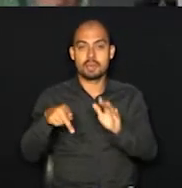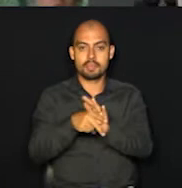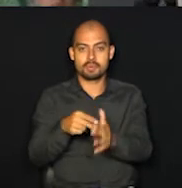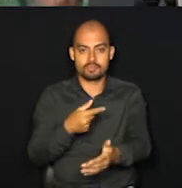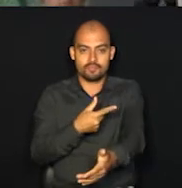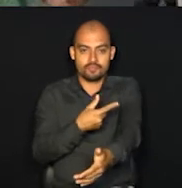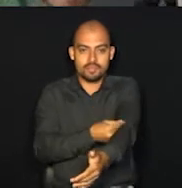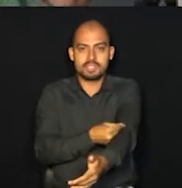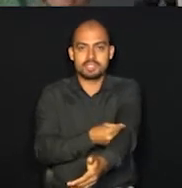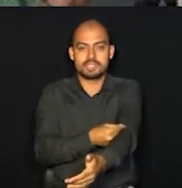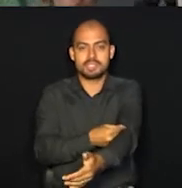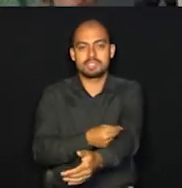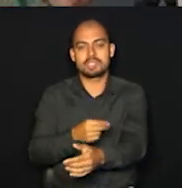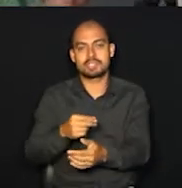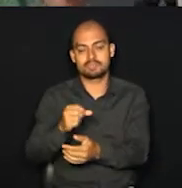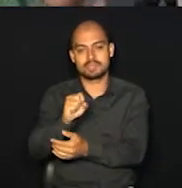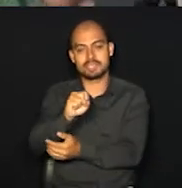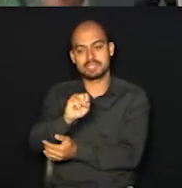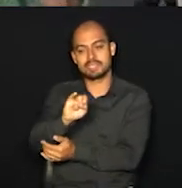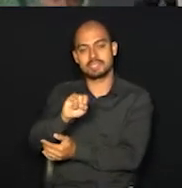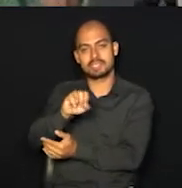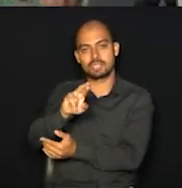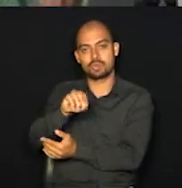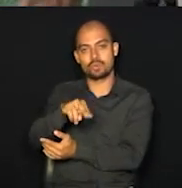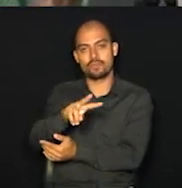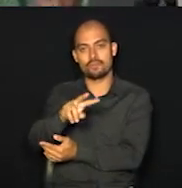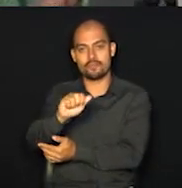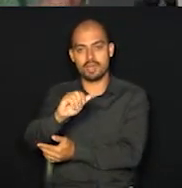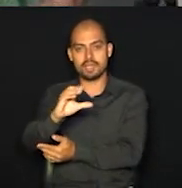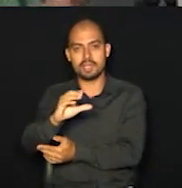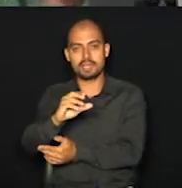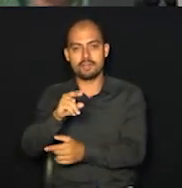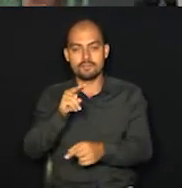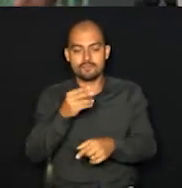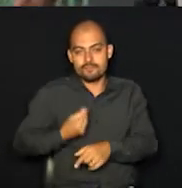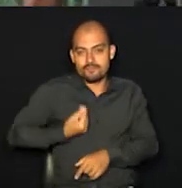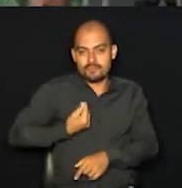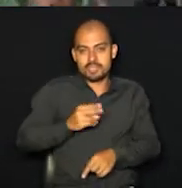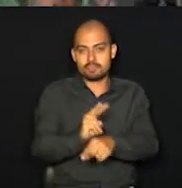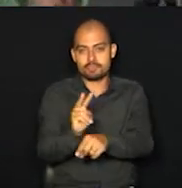e do laboratório Sinovac, para proteger vidas.